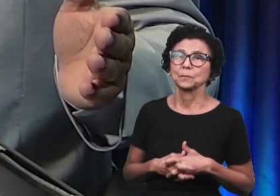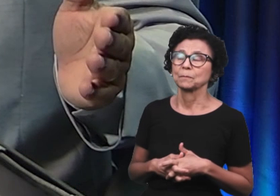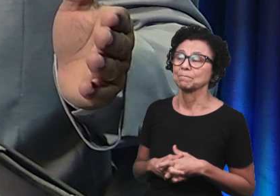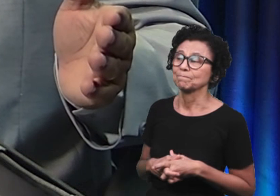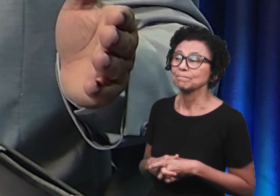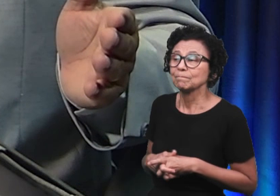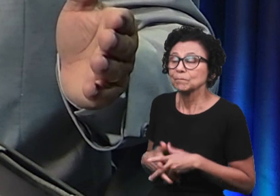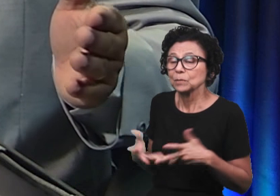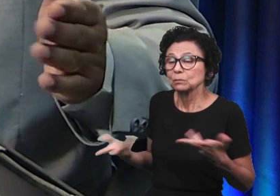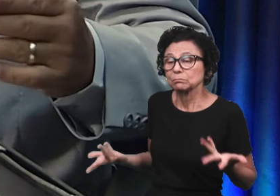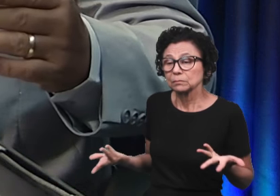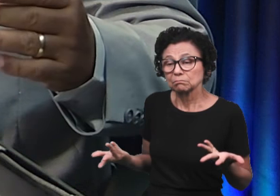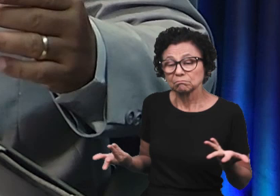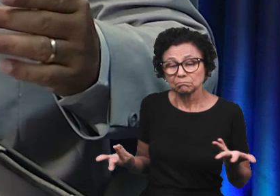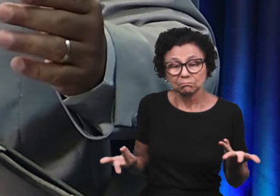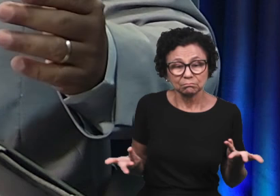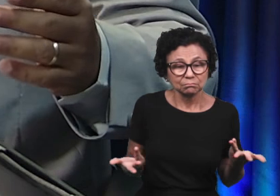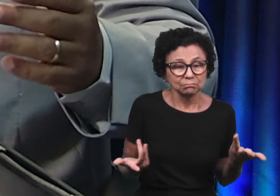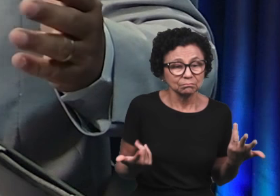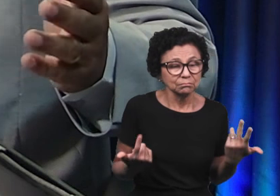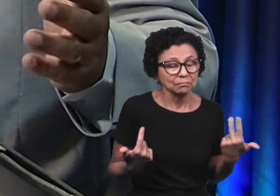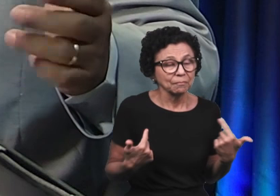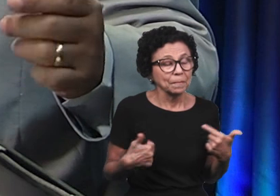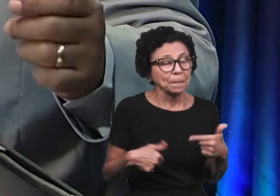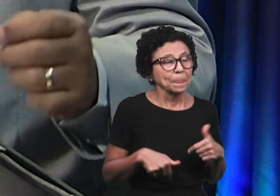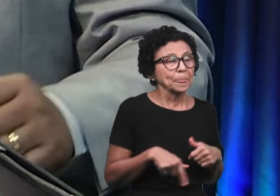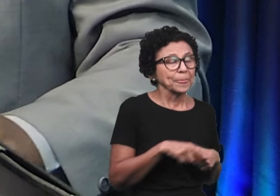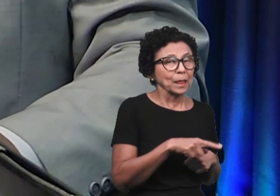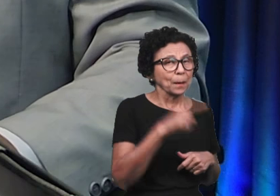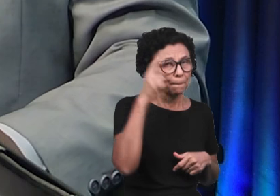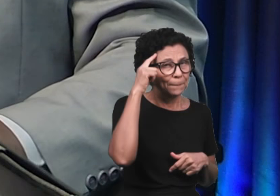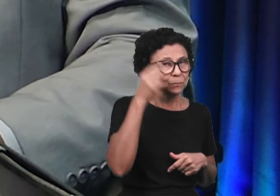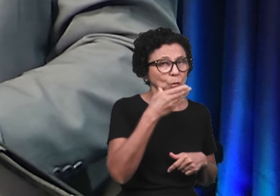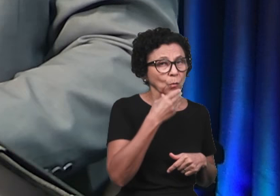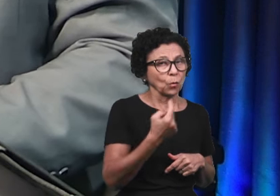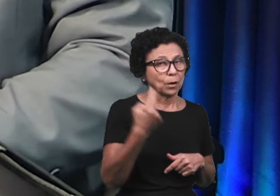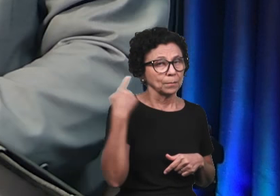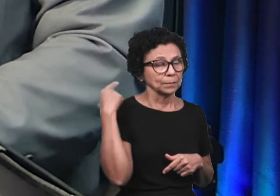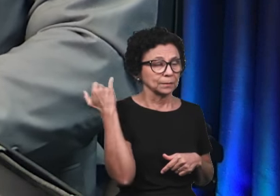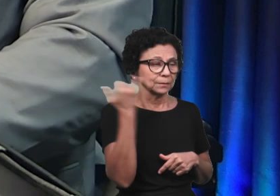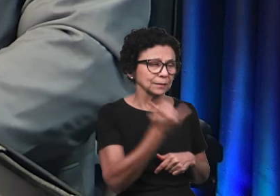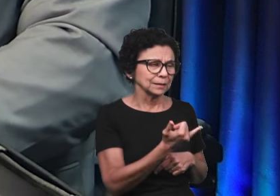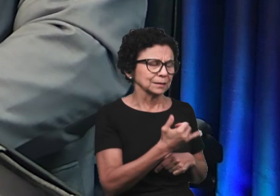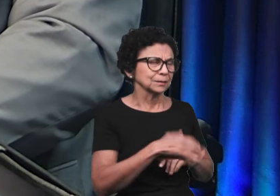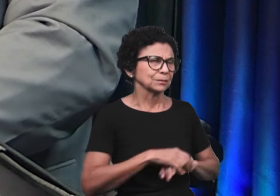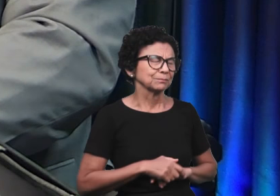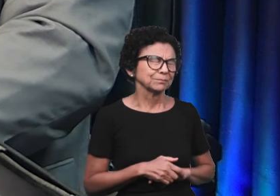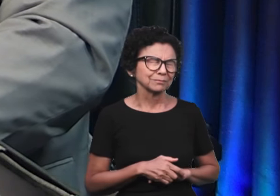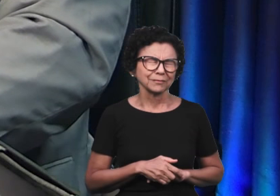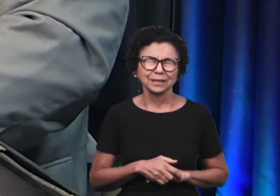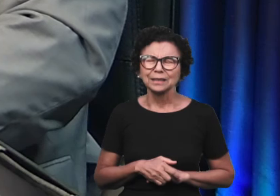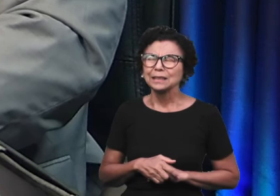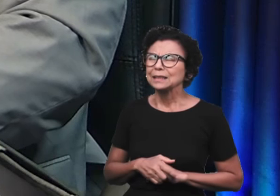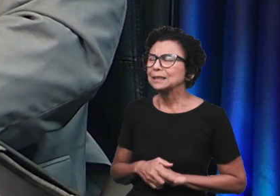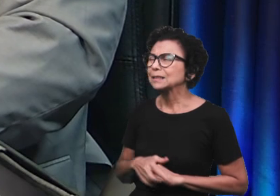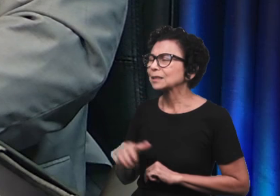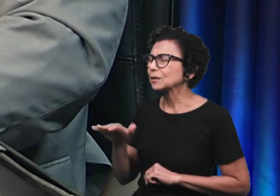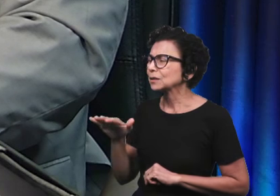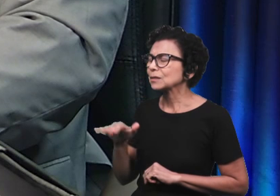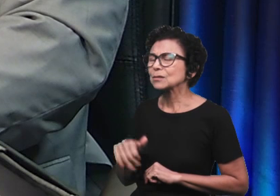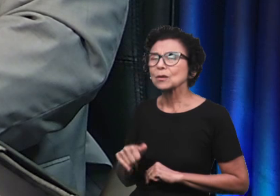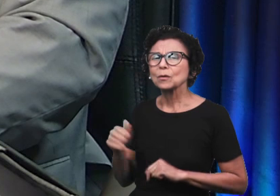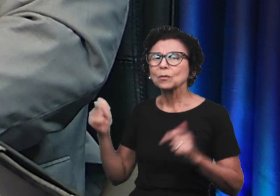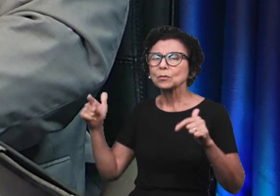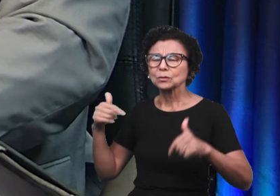Jesus, diz-me onde o puseste e eu o levarei. Então vamos colocar aqui Jesus como sendo a bênção,